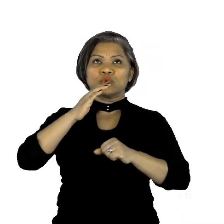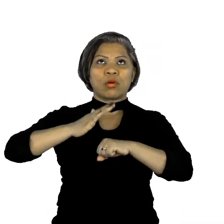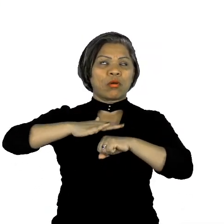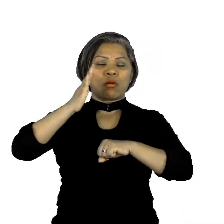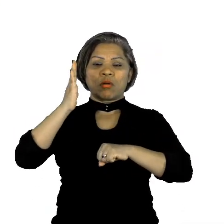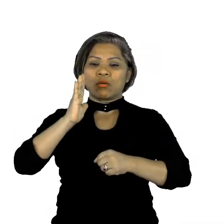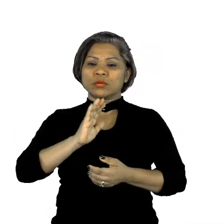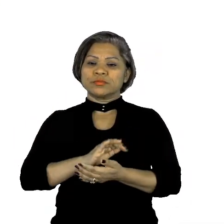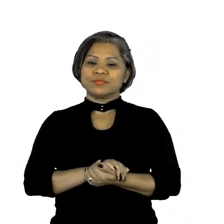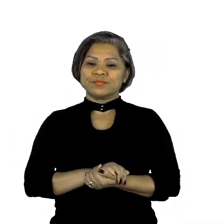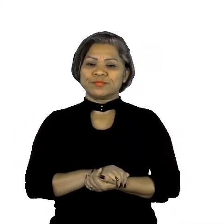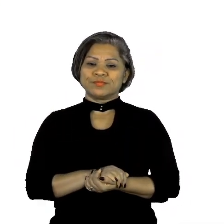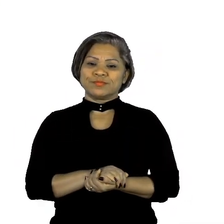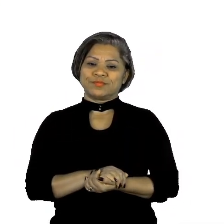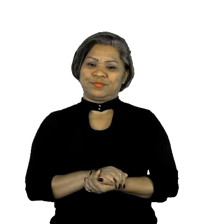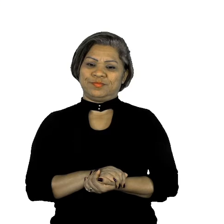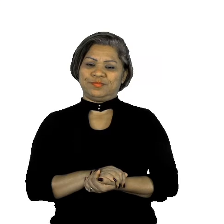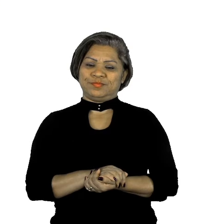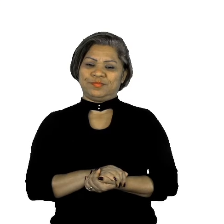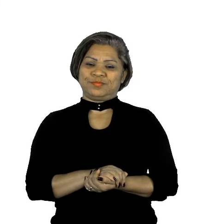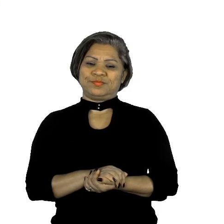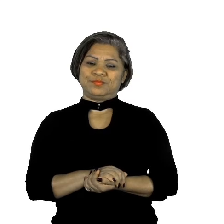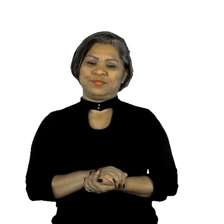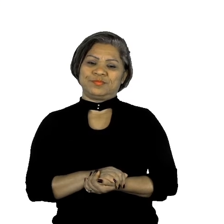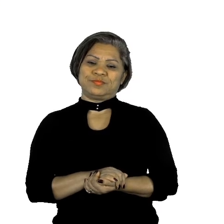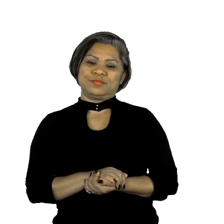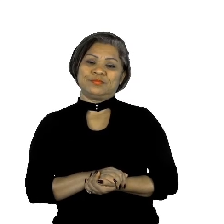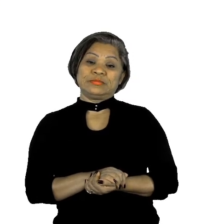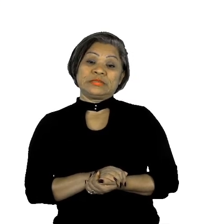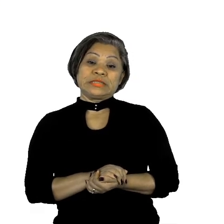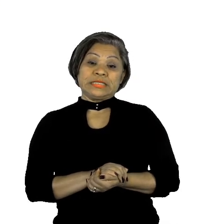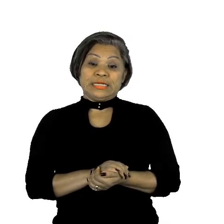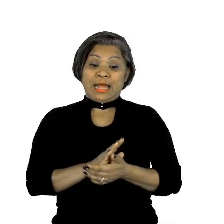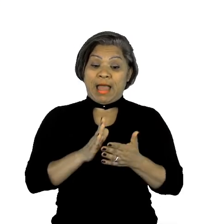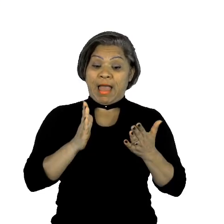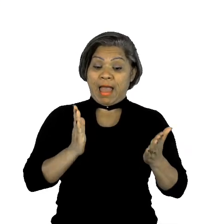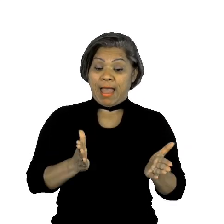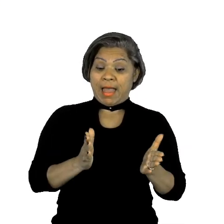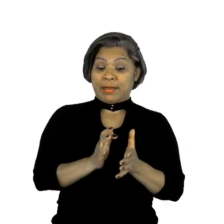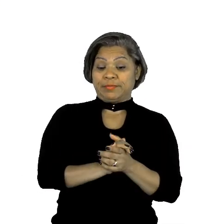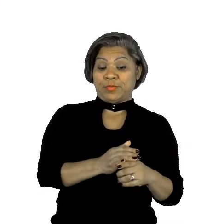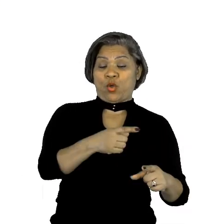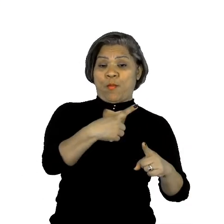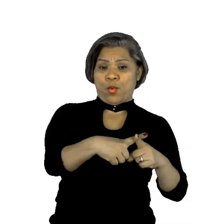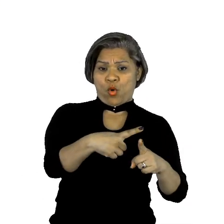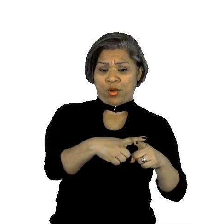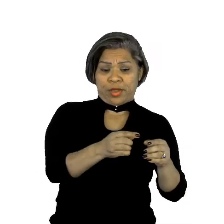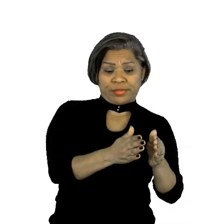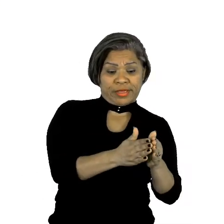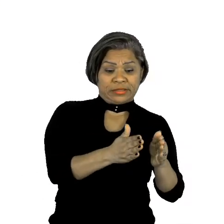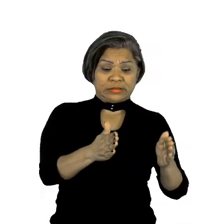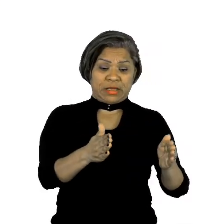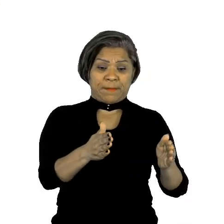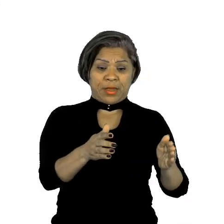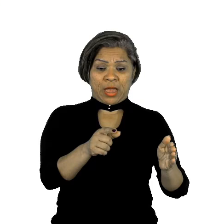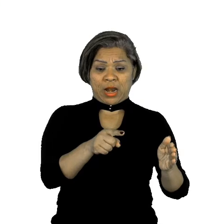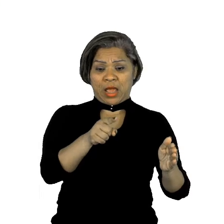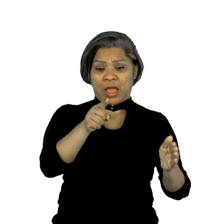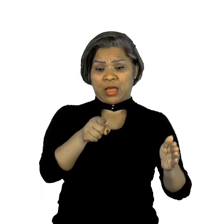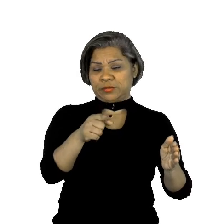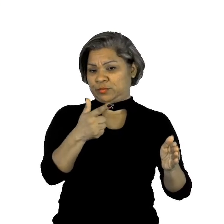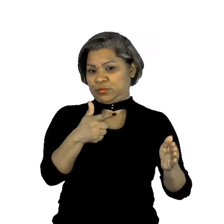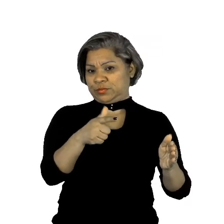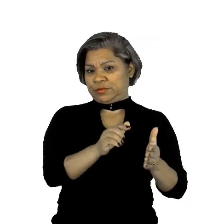Esse porquê aí está separado sem acento. A segunda opção fala, está